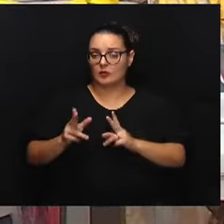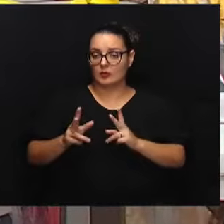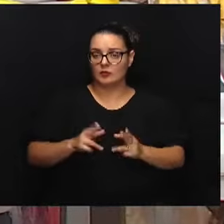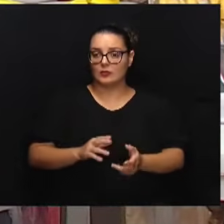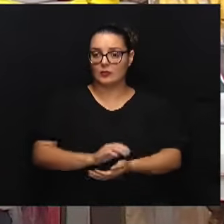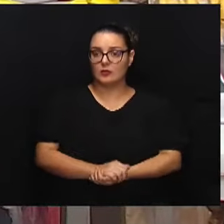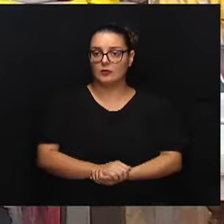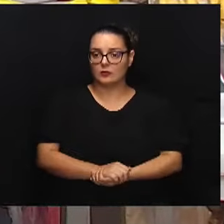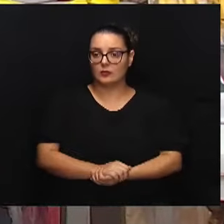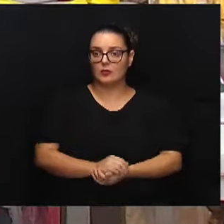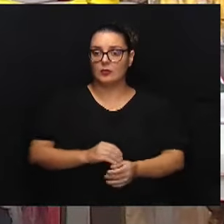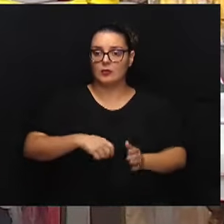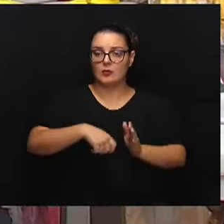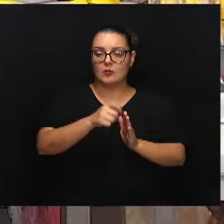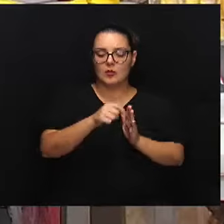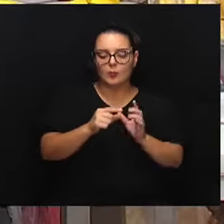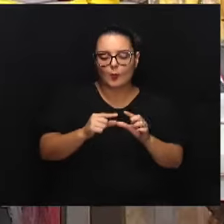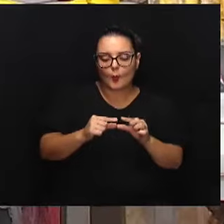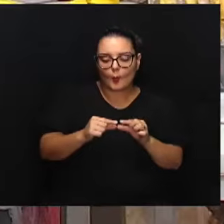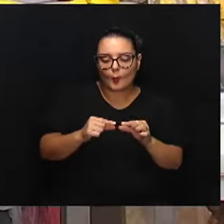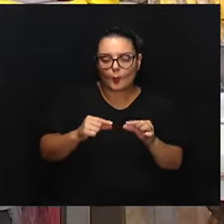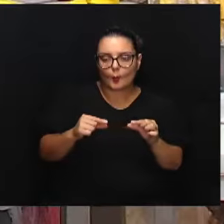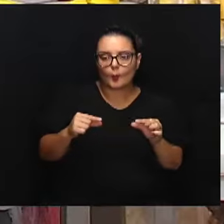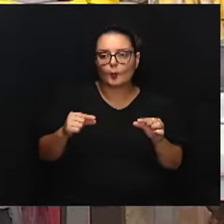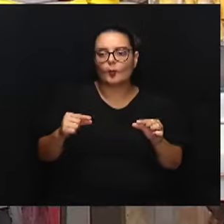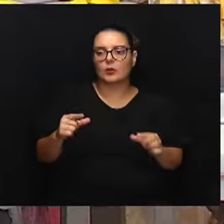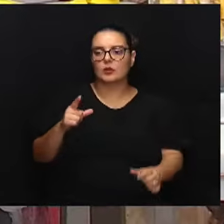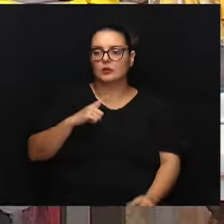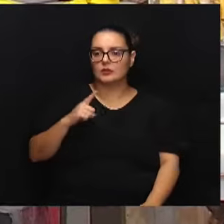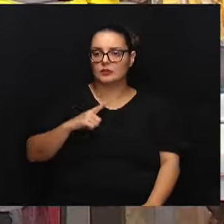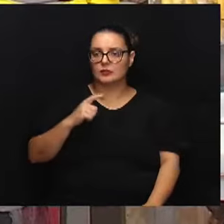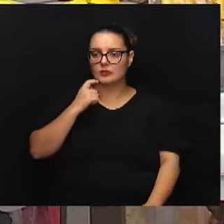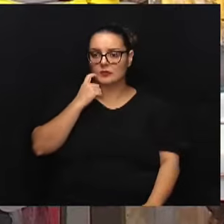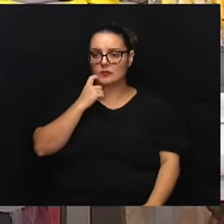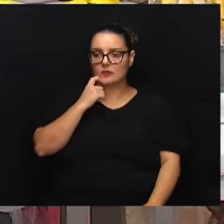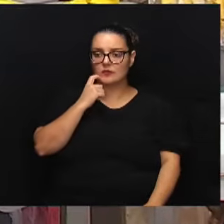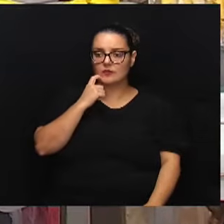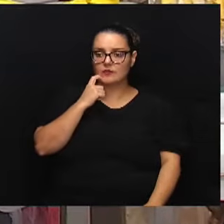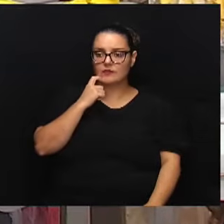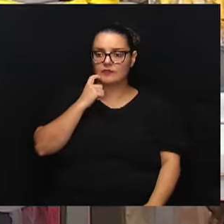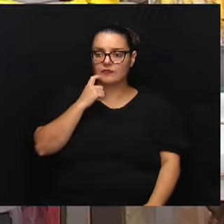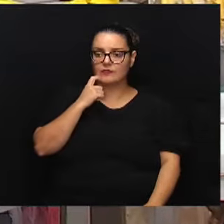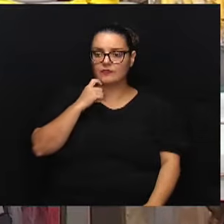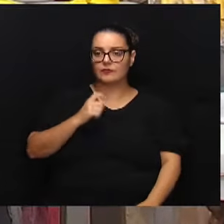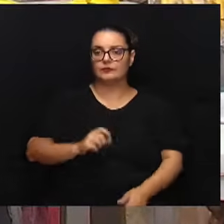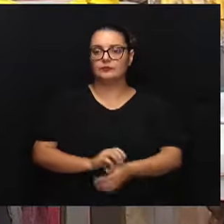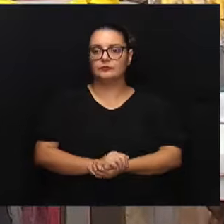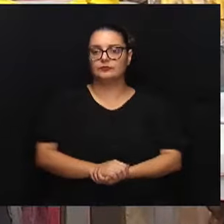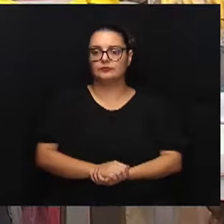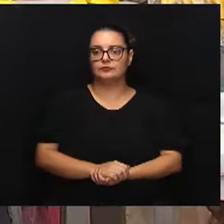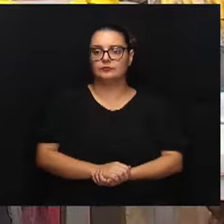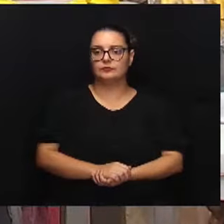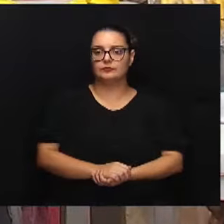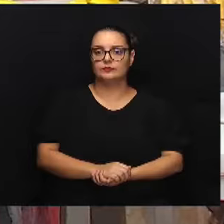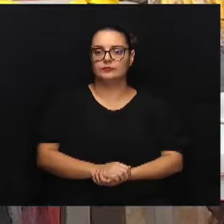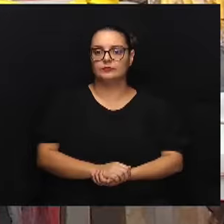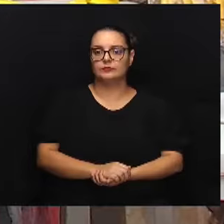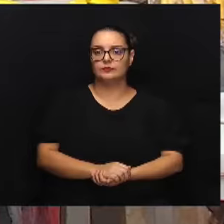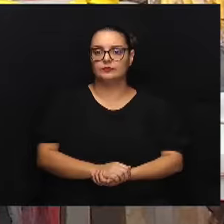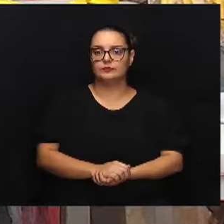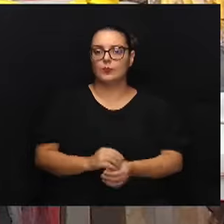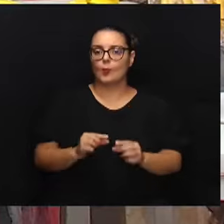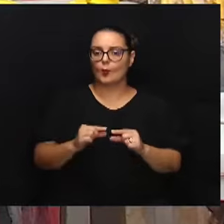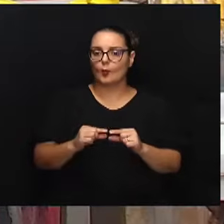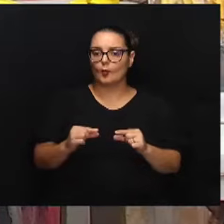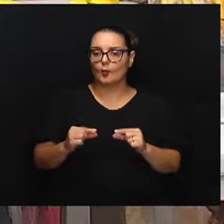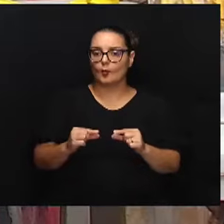mais fino. O mais fino que vocês tiverem, pessoal. Deixa eu pegar aqui, ó. Peguei um pincelzinho bem fininho,